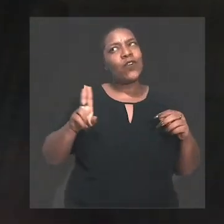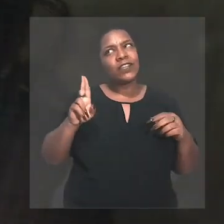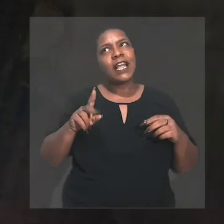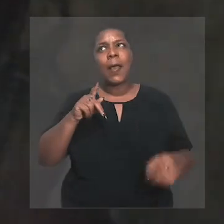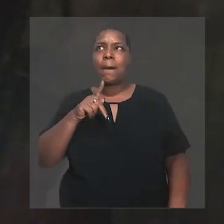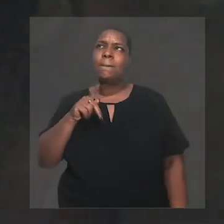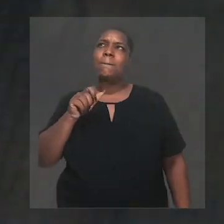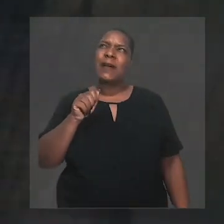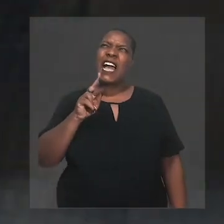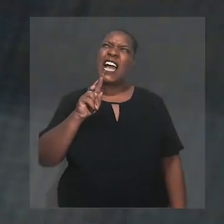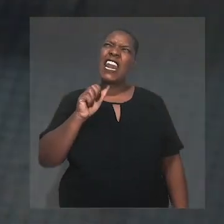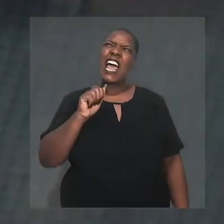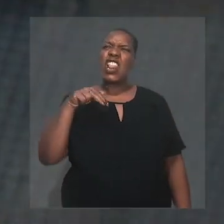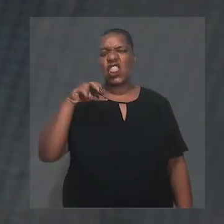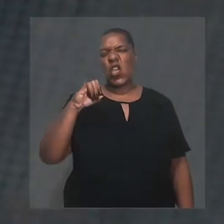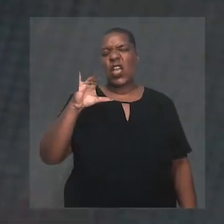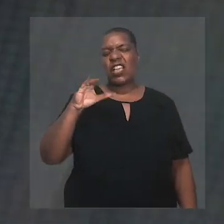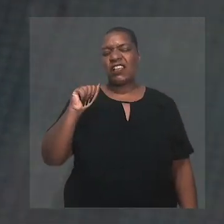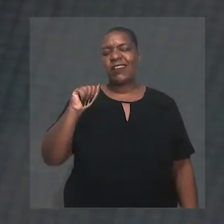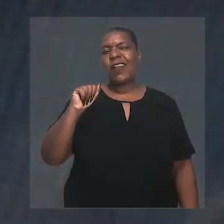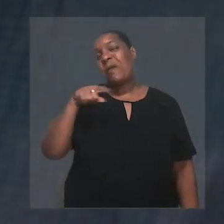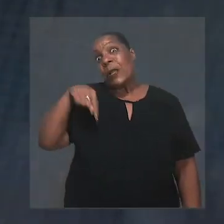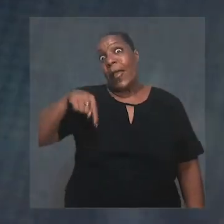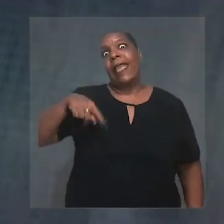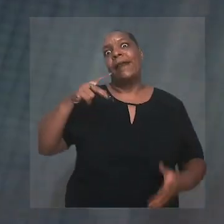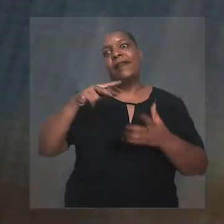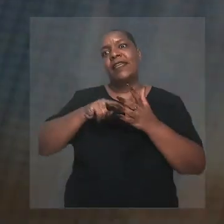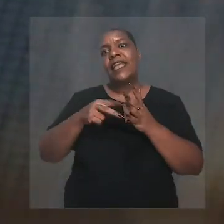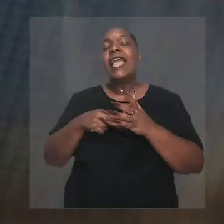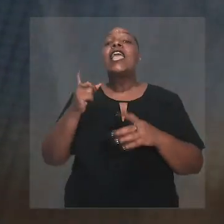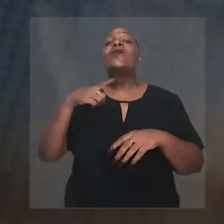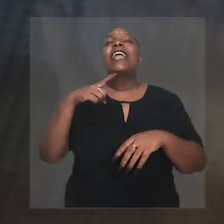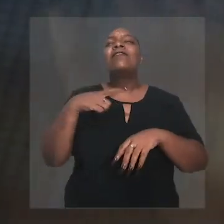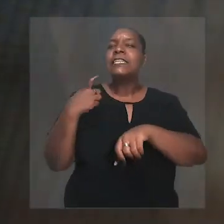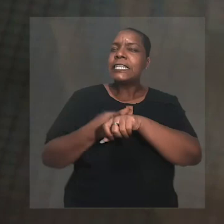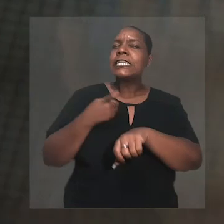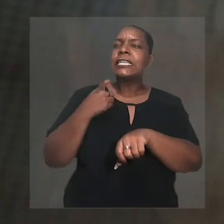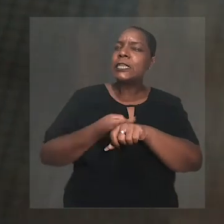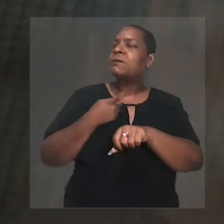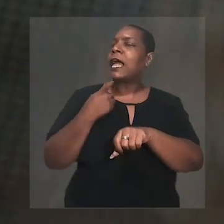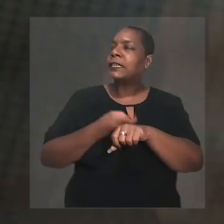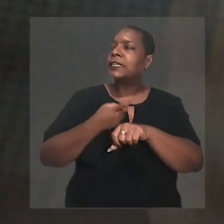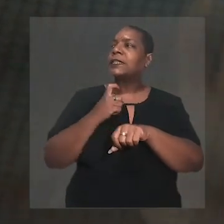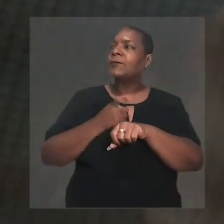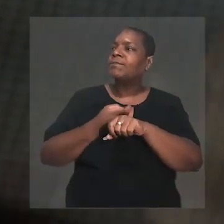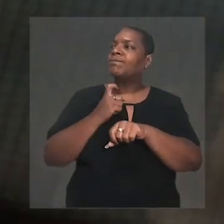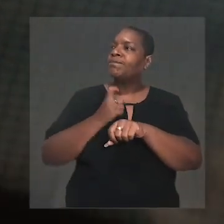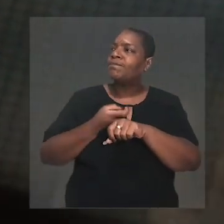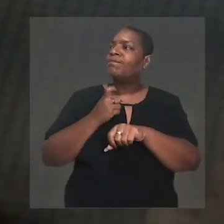Vou usar paranoica, mas não era paranoica. Eu tava cismada